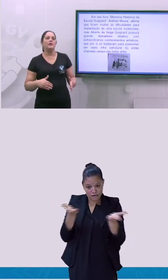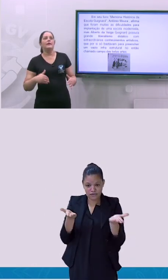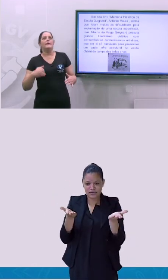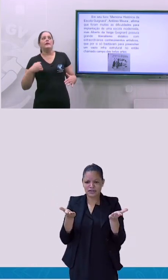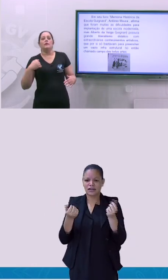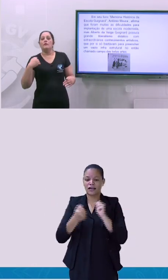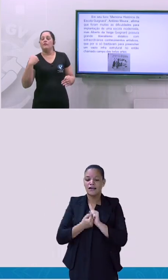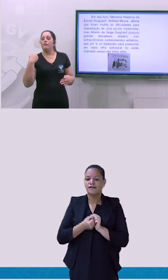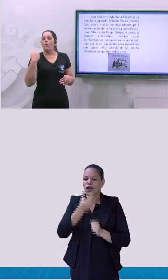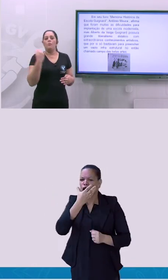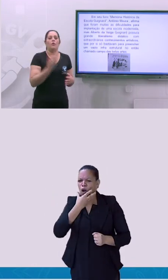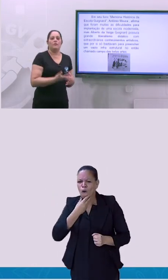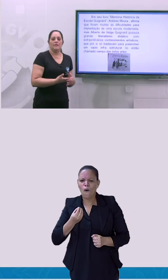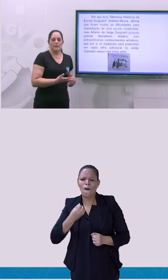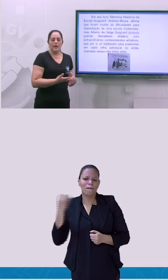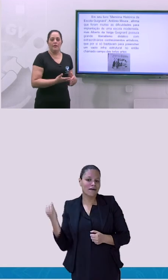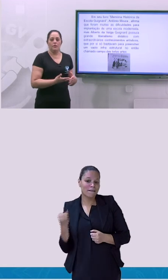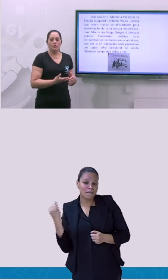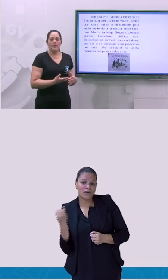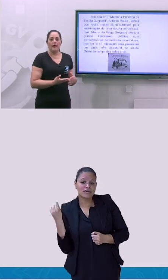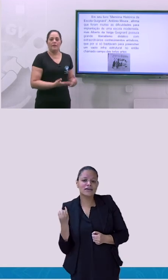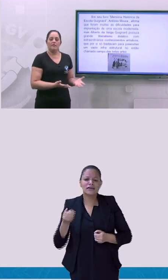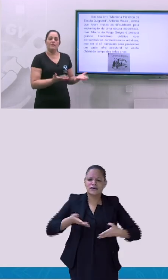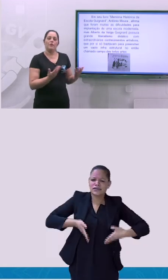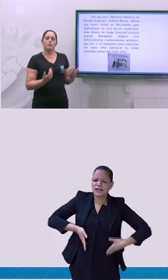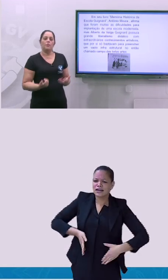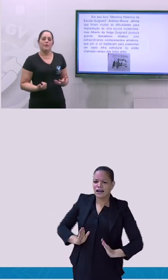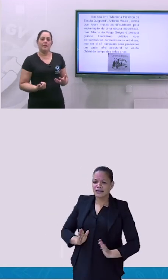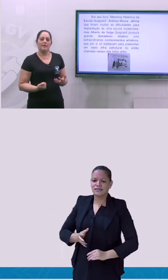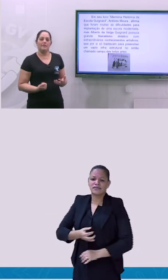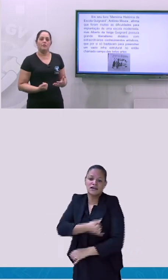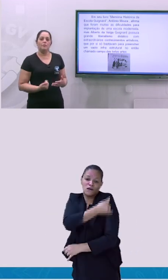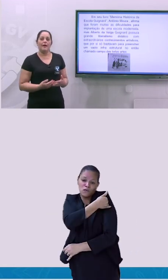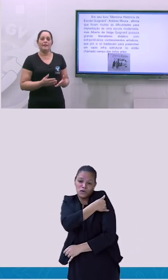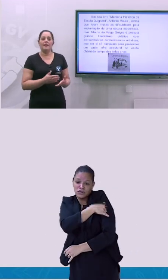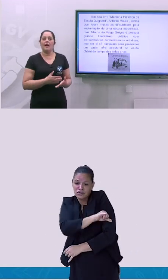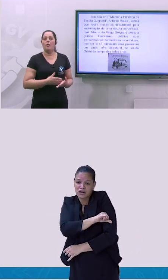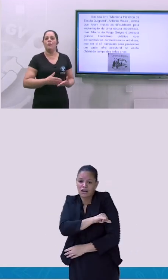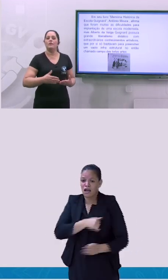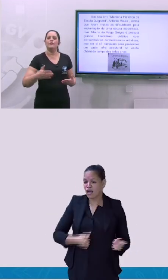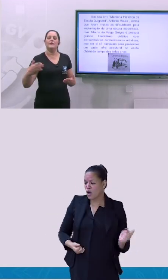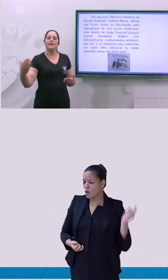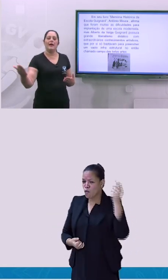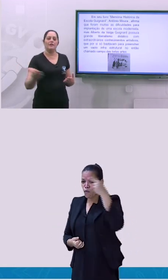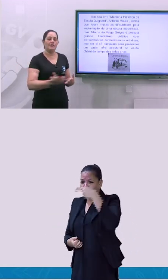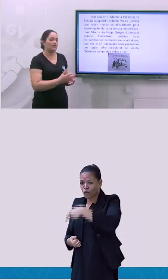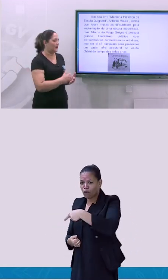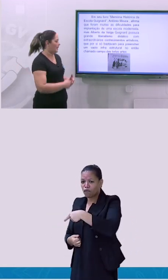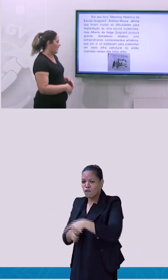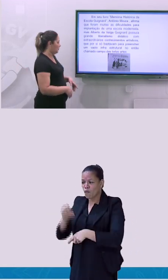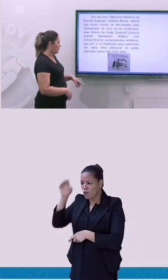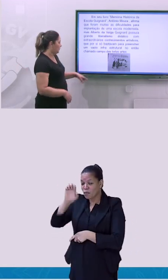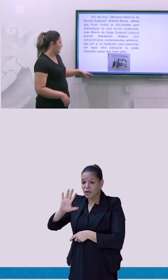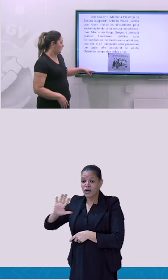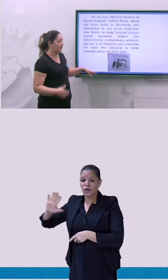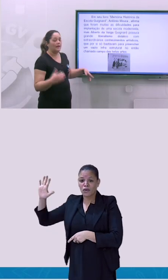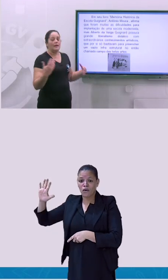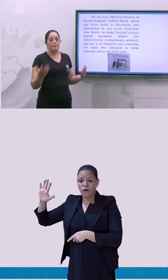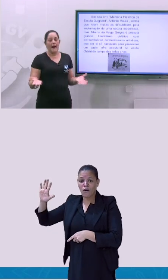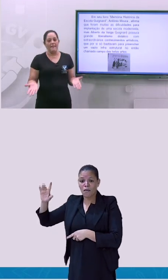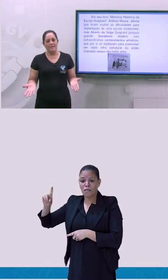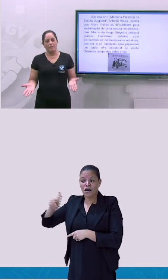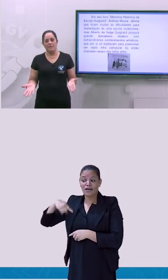Janeiro, formou-se em outro país e voltou para o Brasil para dar continuidade à história da arte